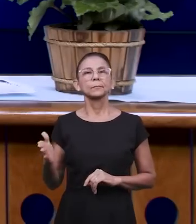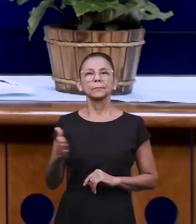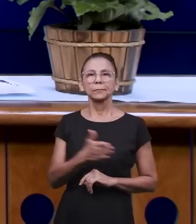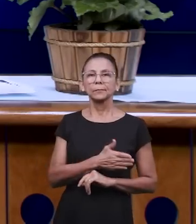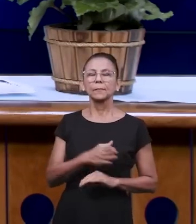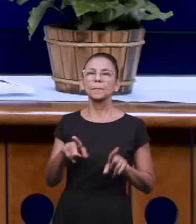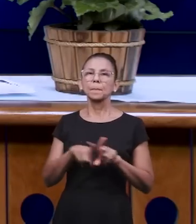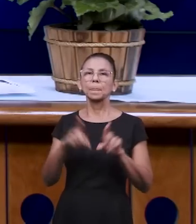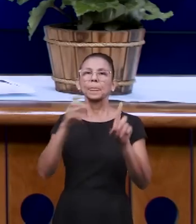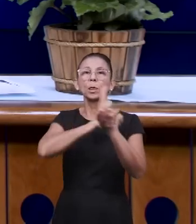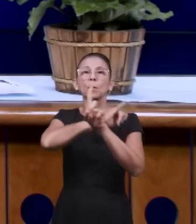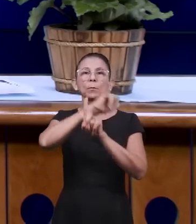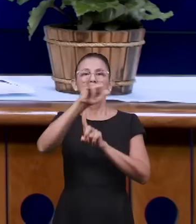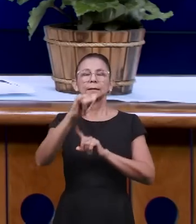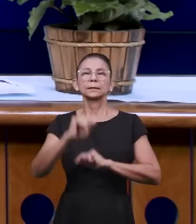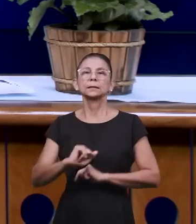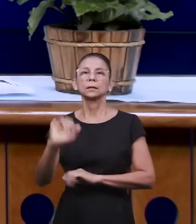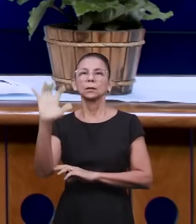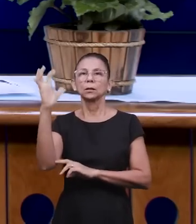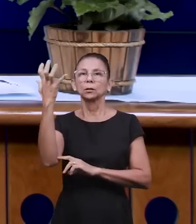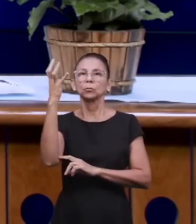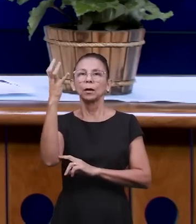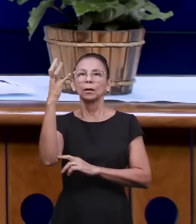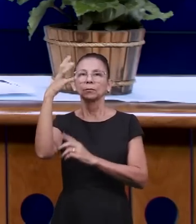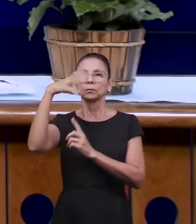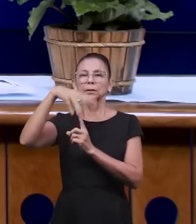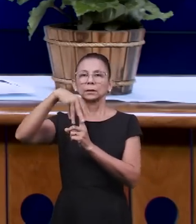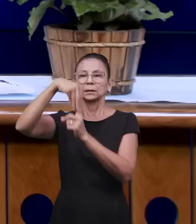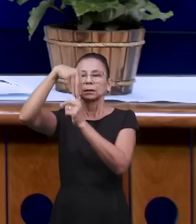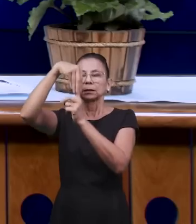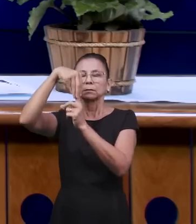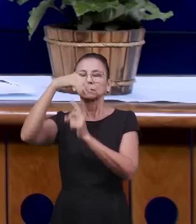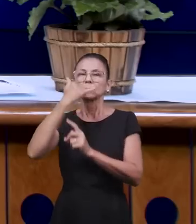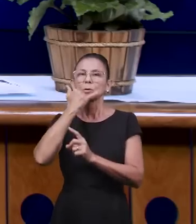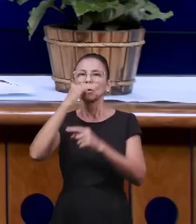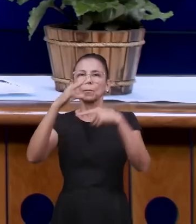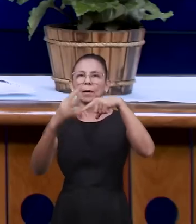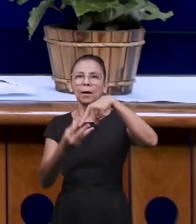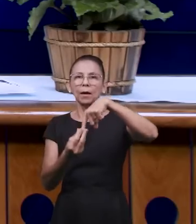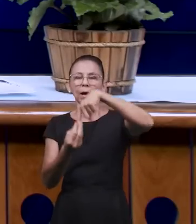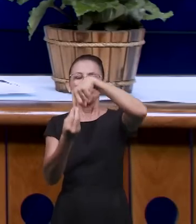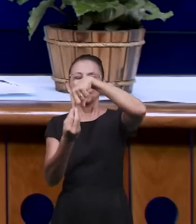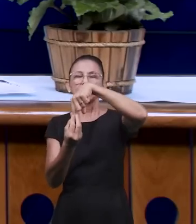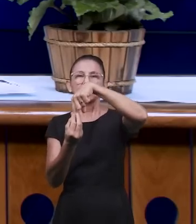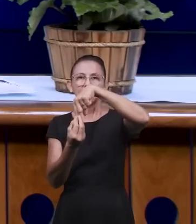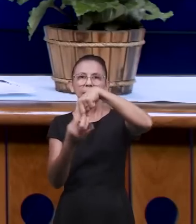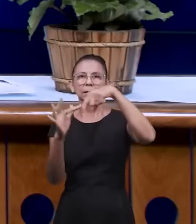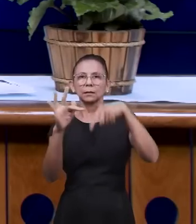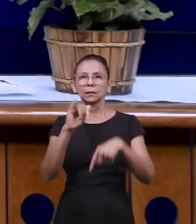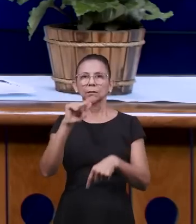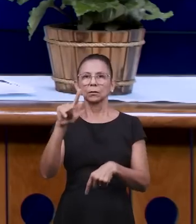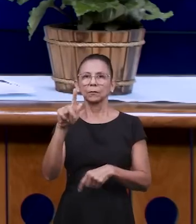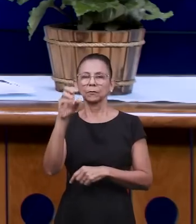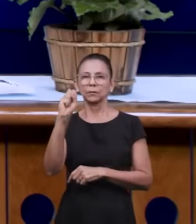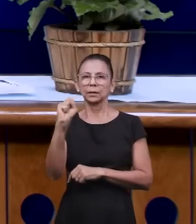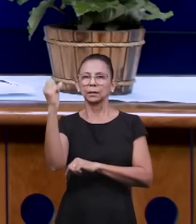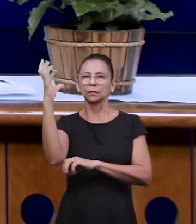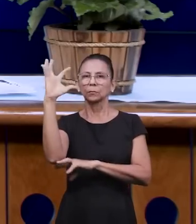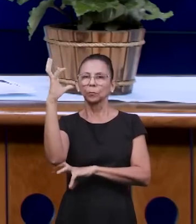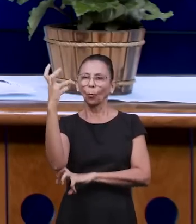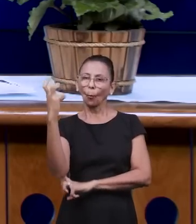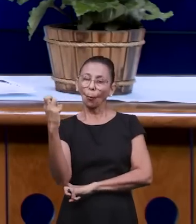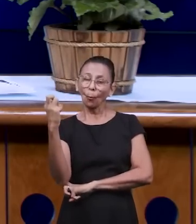templo, Jerusalém. De tarde, voltava, Monte das Oliveiras, pernoitava com seus discípulos em Betânia. No segundo dia, quando